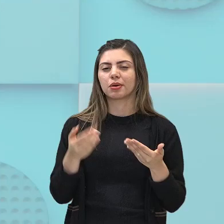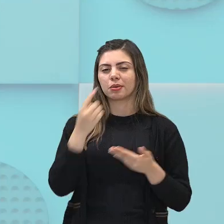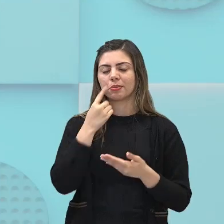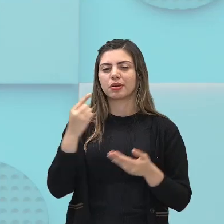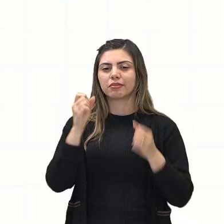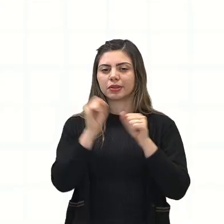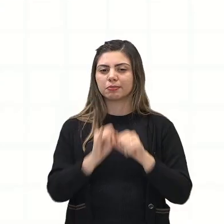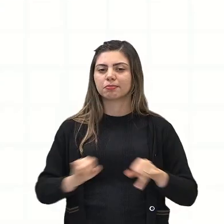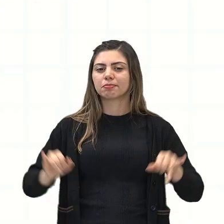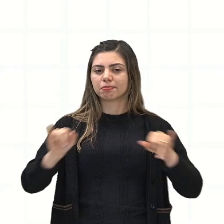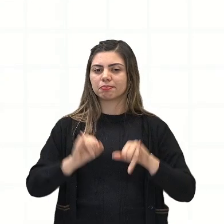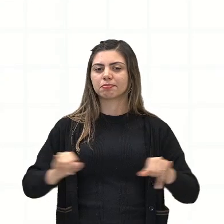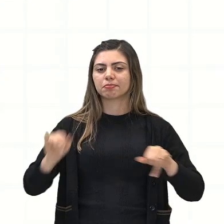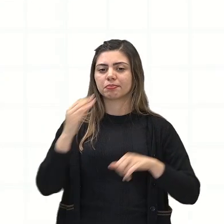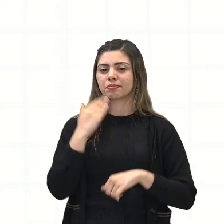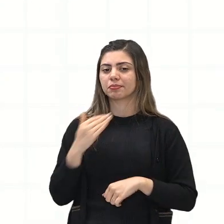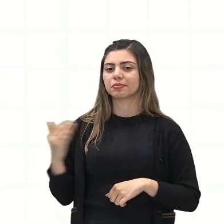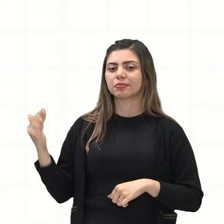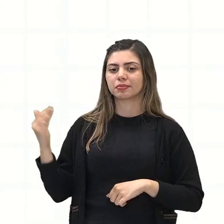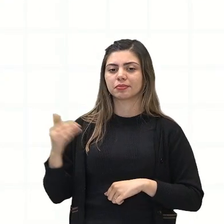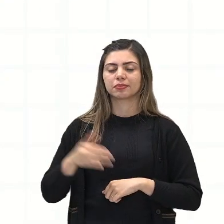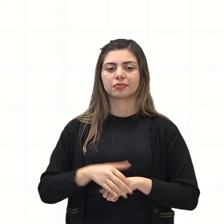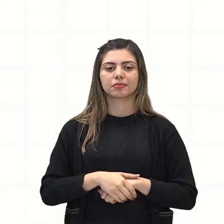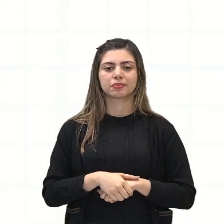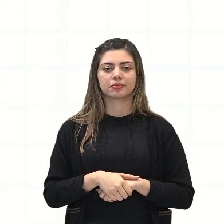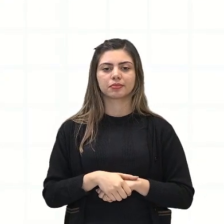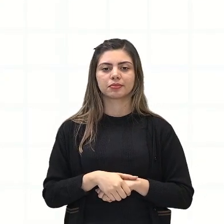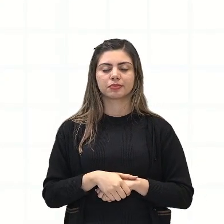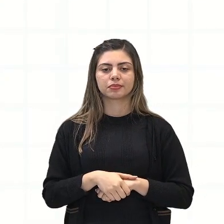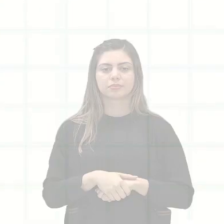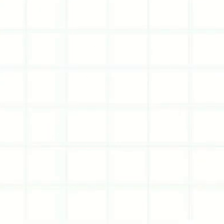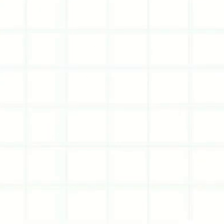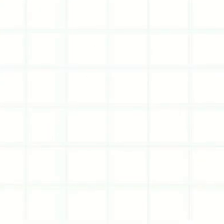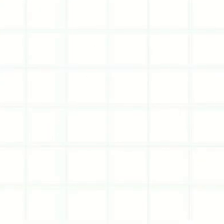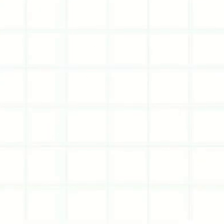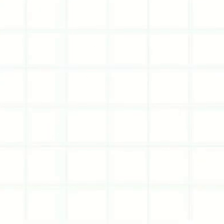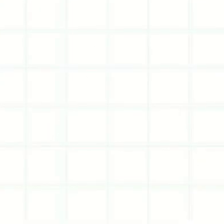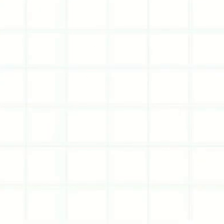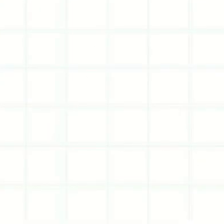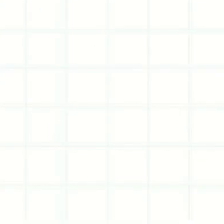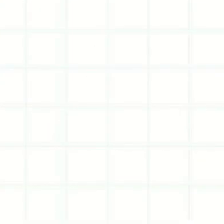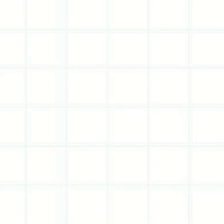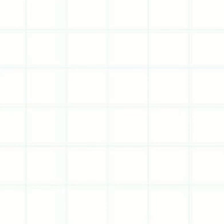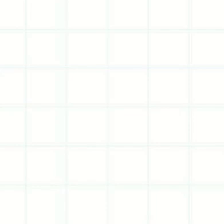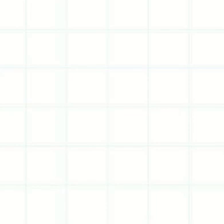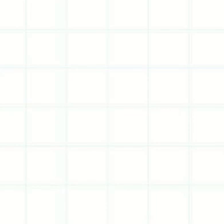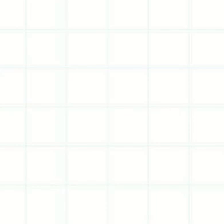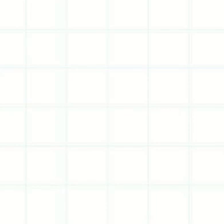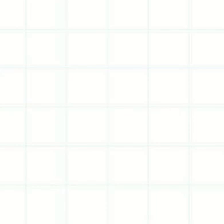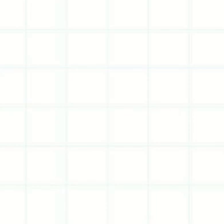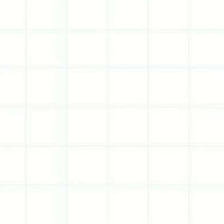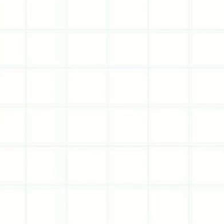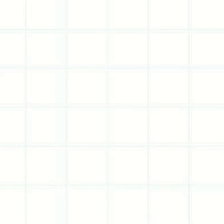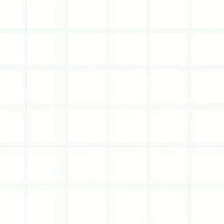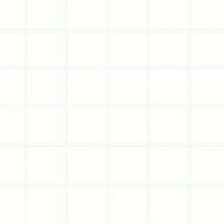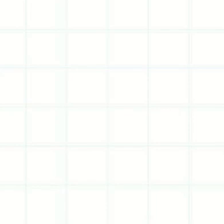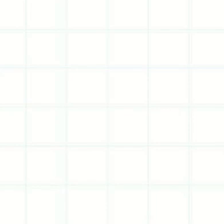propaganda que nós temos aqui para vocês, que é como se fosse uma pousada, né? O canto do